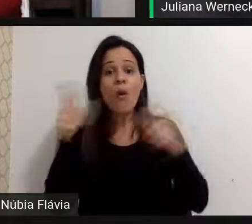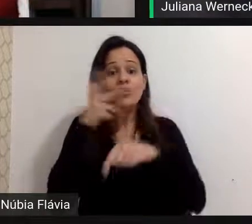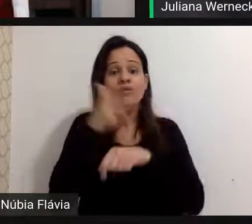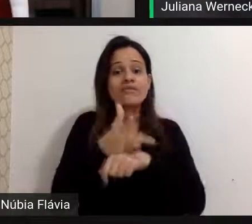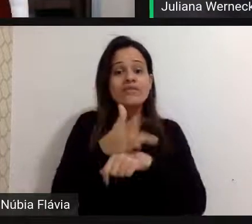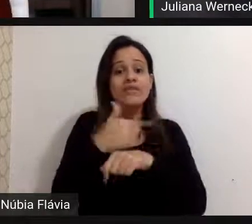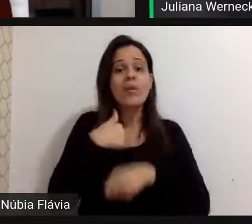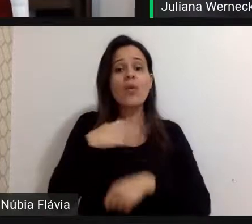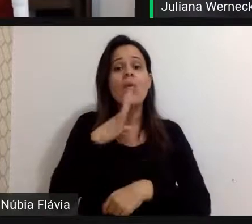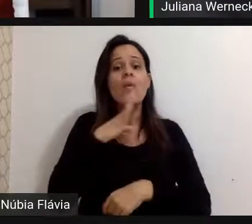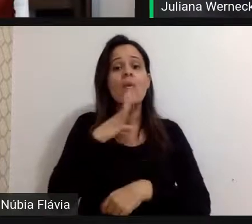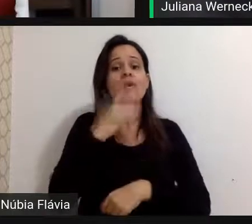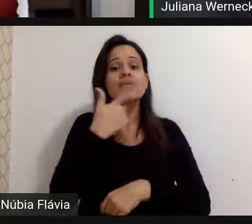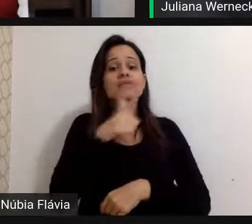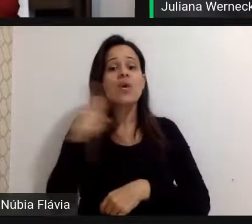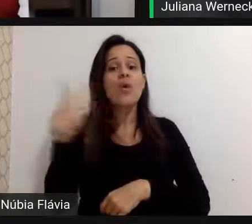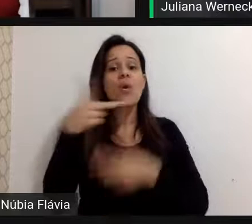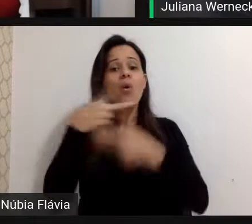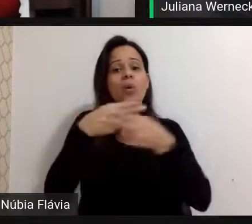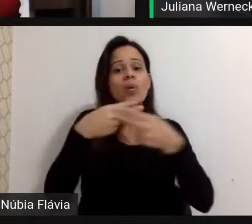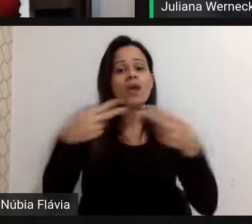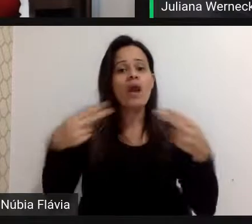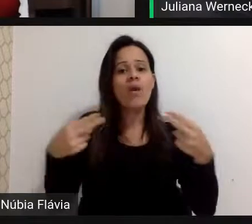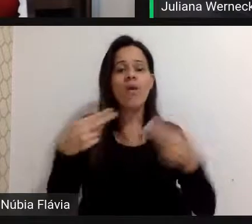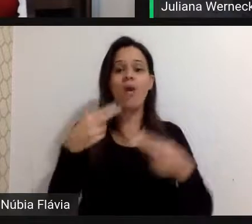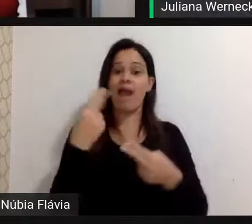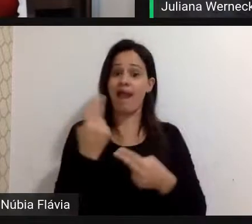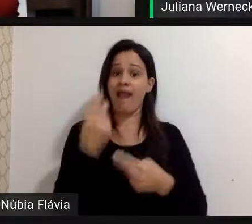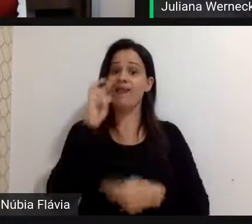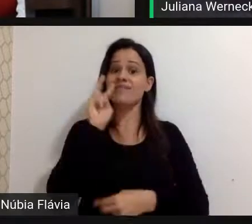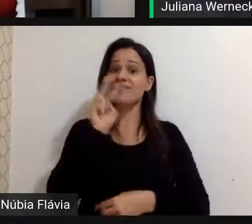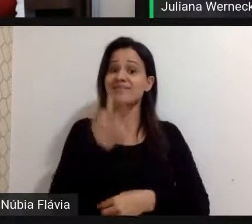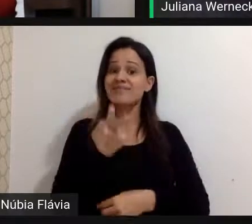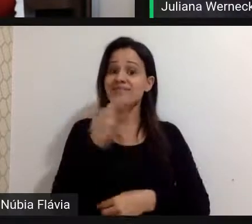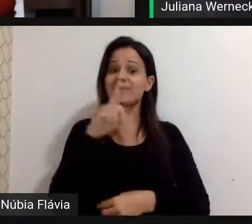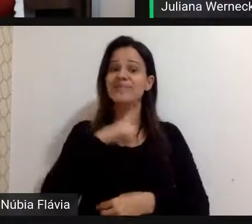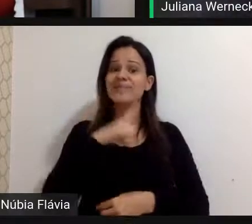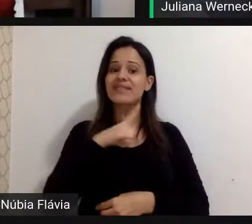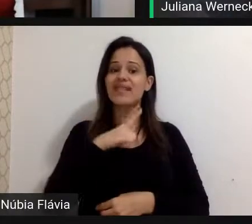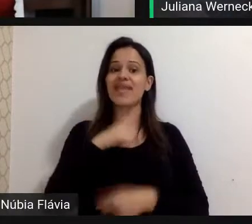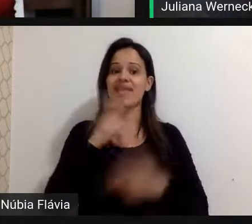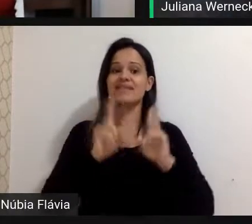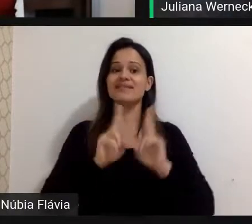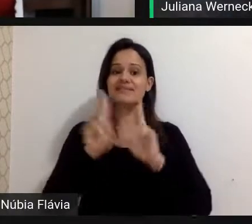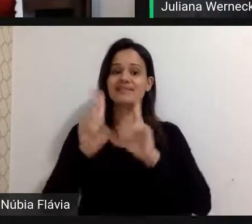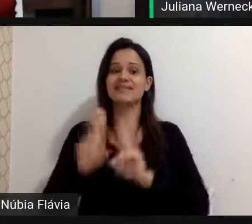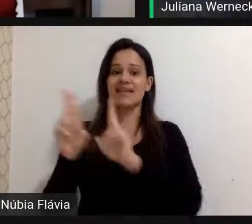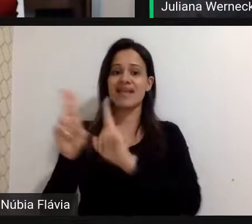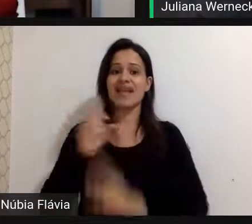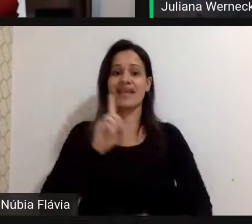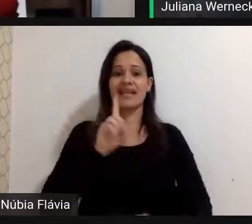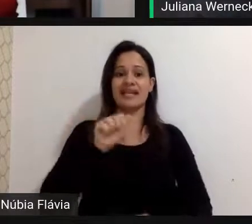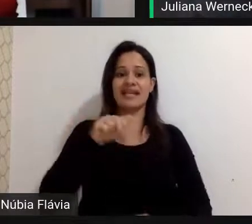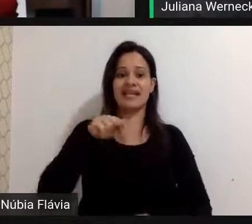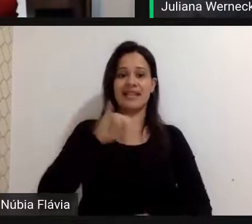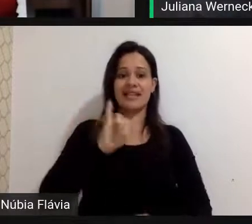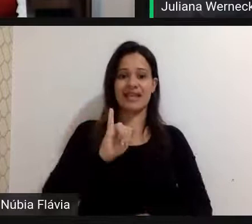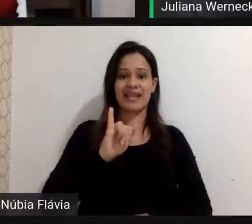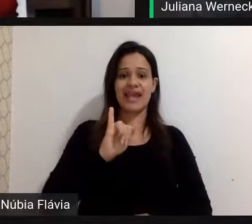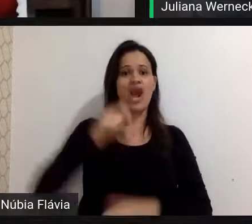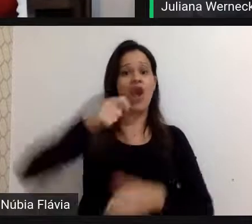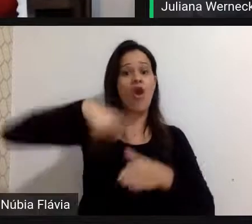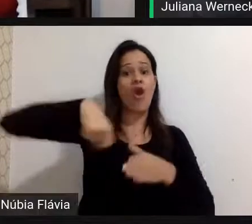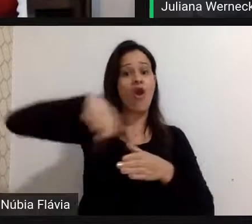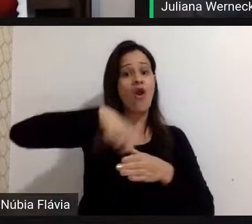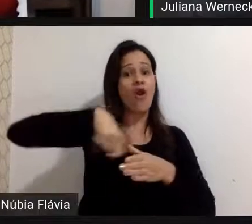então, outras coisas, né? E aí um deles, que assim, tem uma série, né, que a Dani, então, cozinha. e